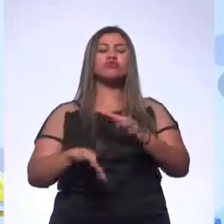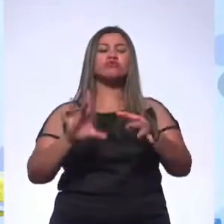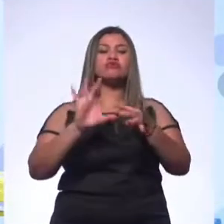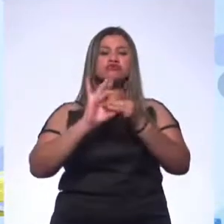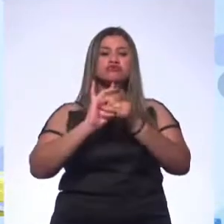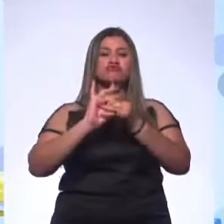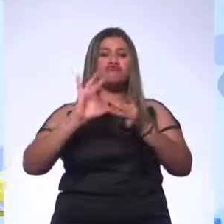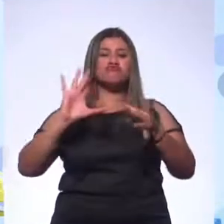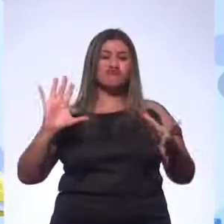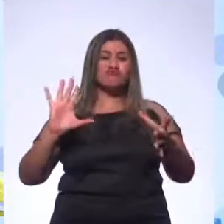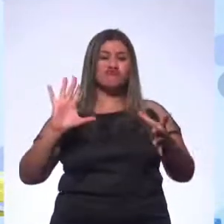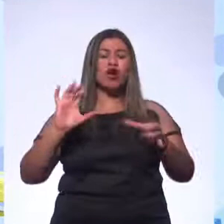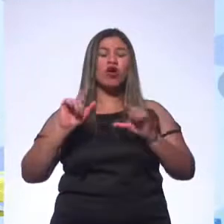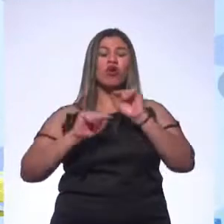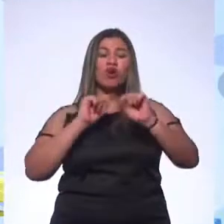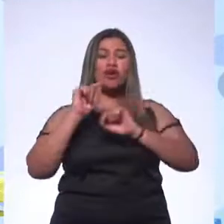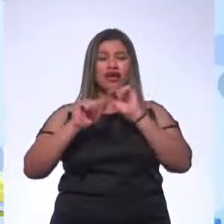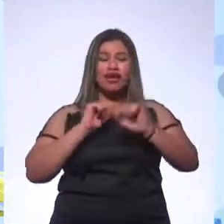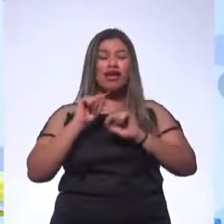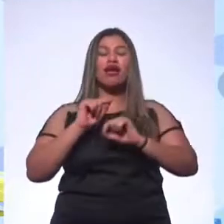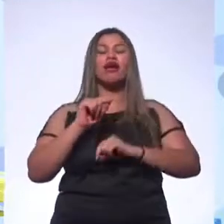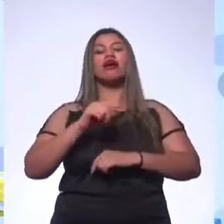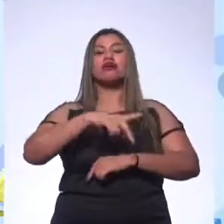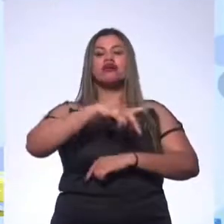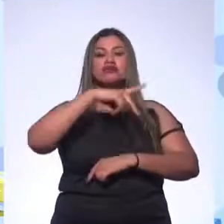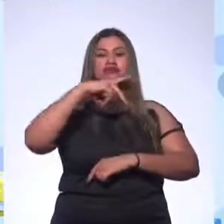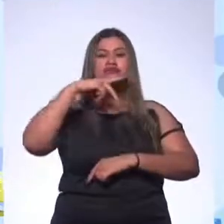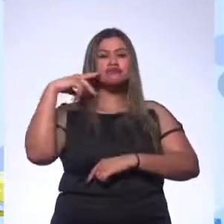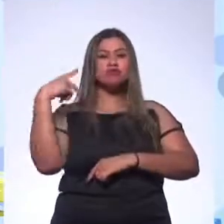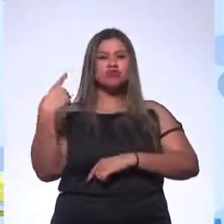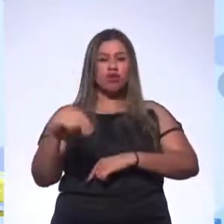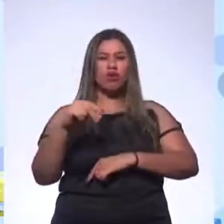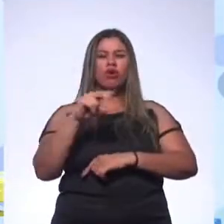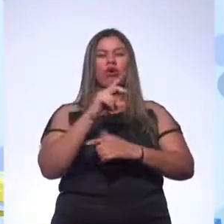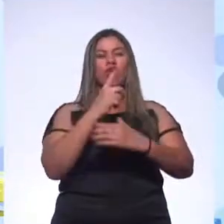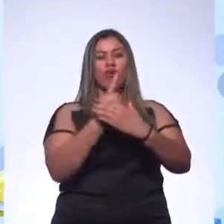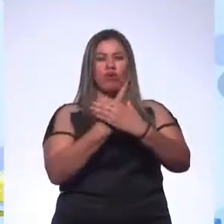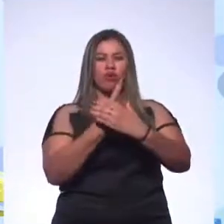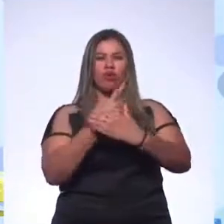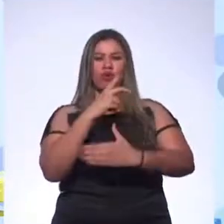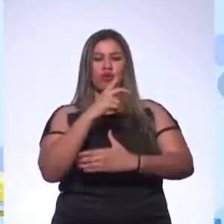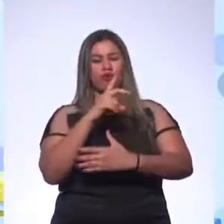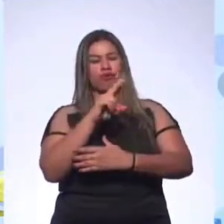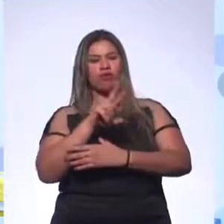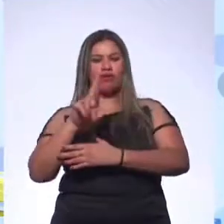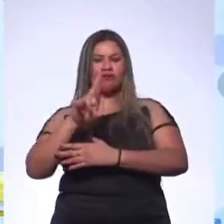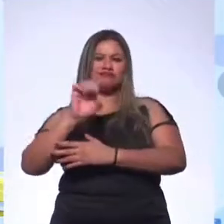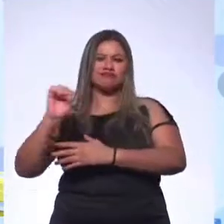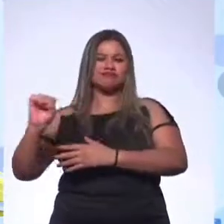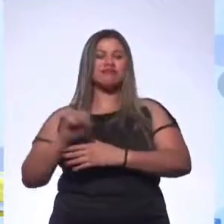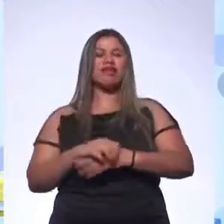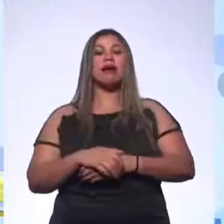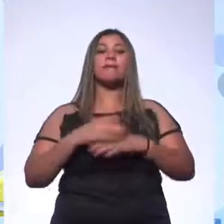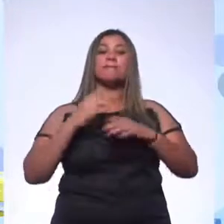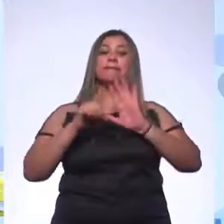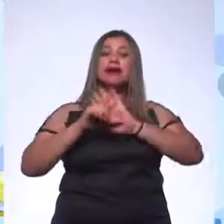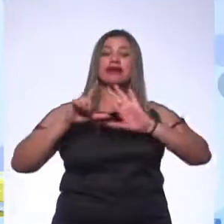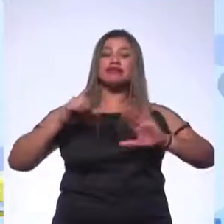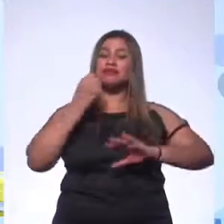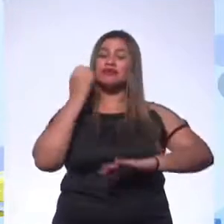em 1991. Mas antes, nós vamos também aí desejar uma boa tarde para